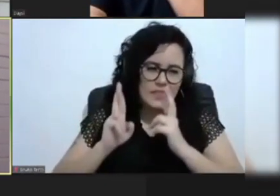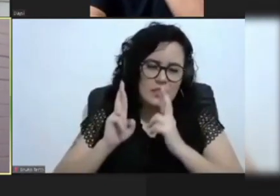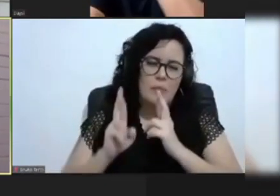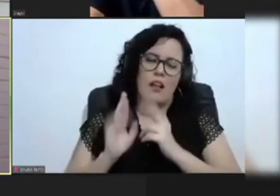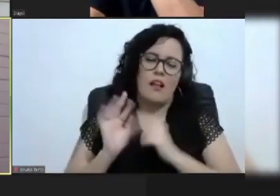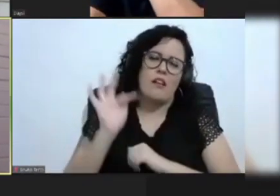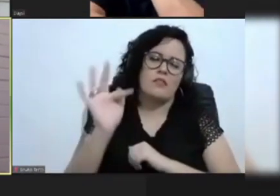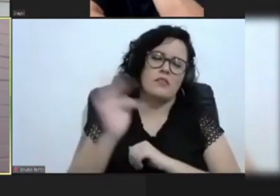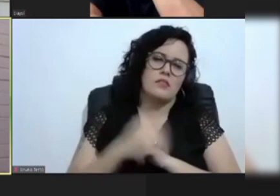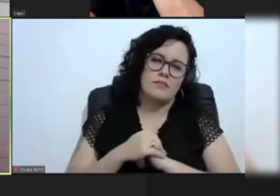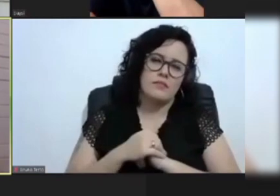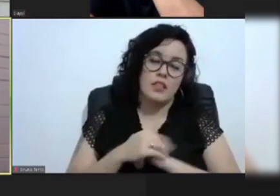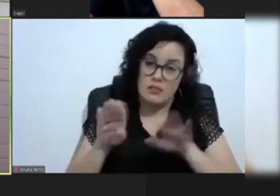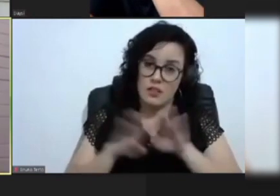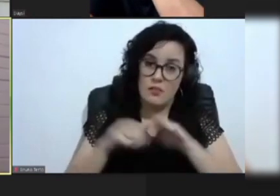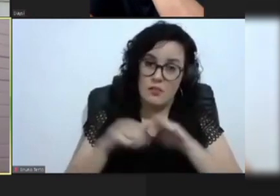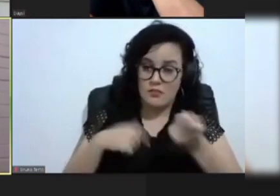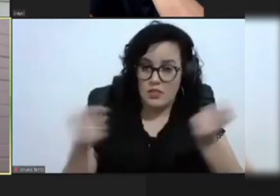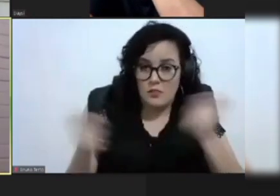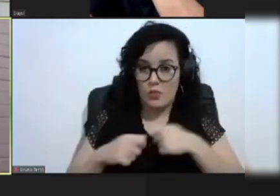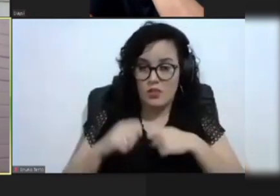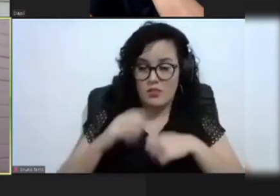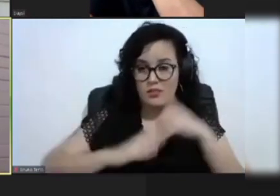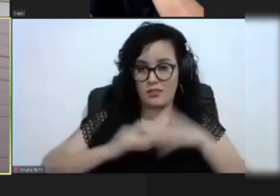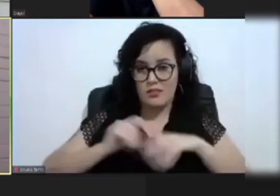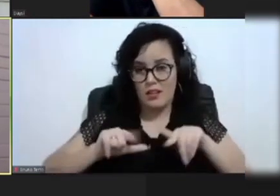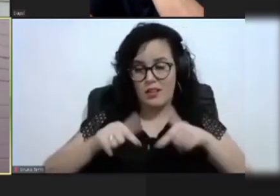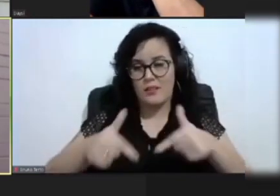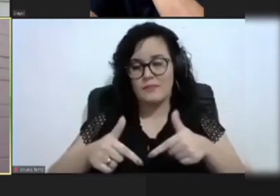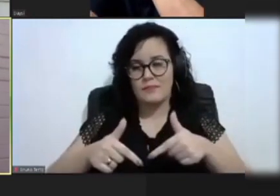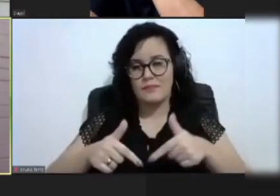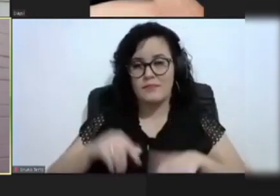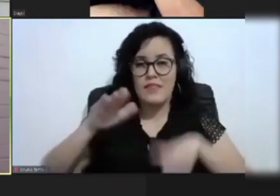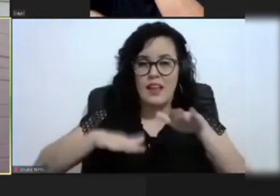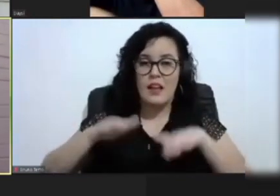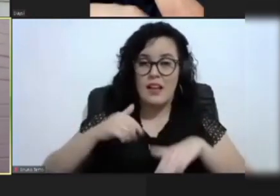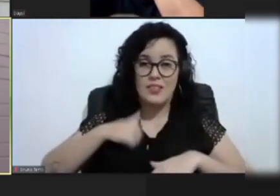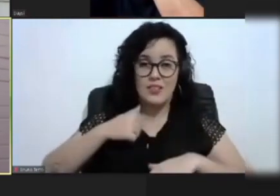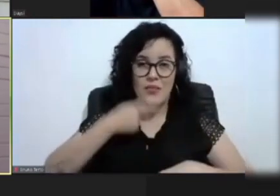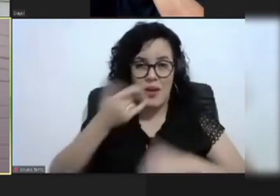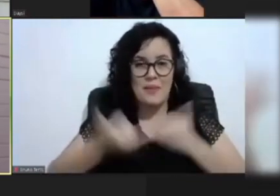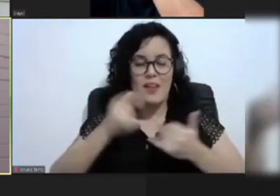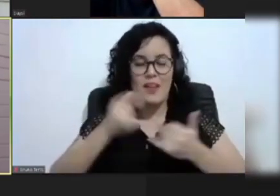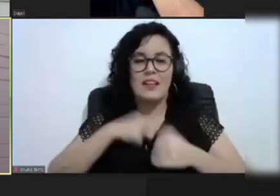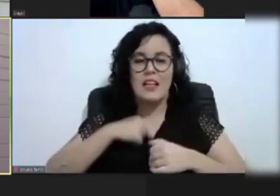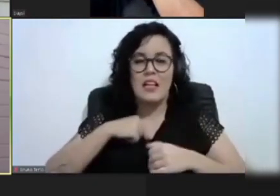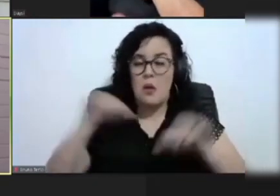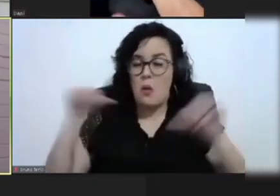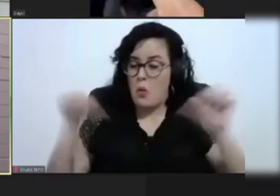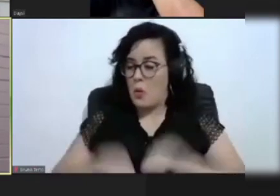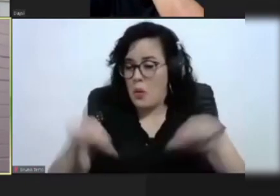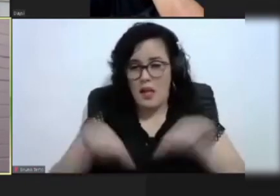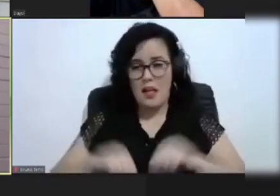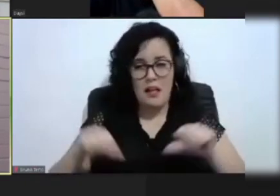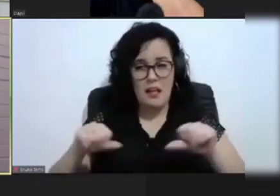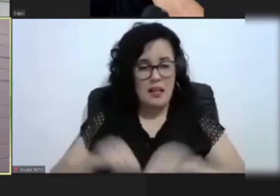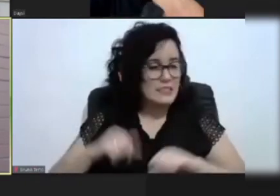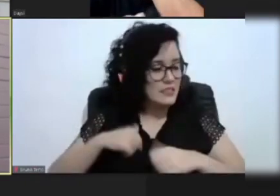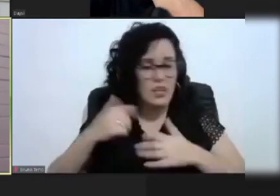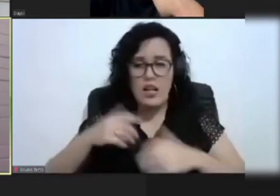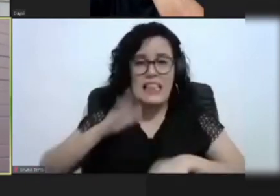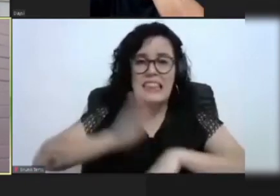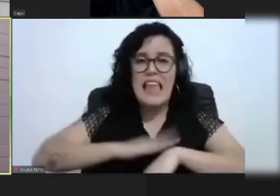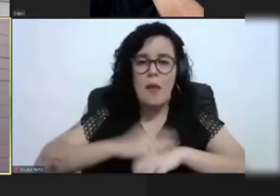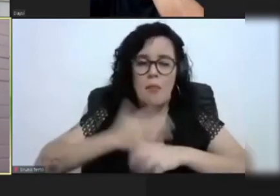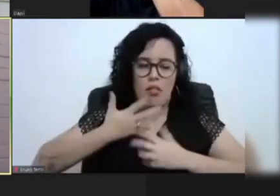muita disposição. Quer dizer, assim, eu costumo brincar, inclusive, assim, quando às vezes está tudo muito ruim, assim, eu não tenho tempo assim, nem para ficar desanimada, não dá tempo, tem